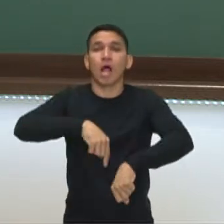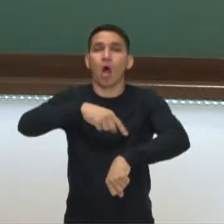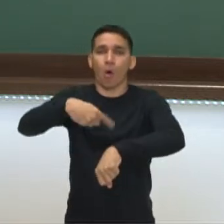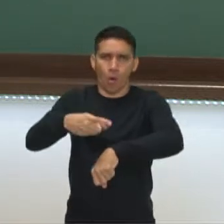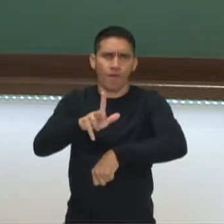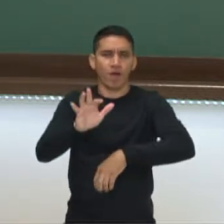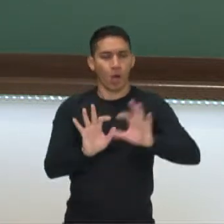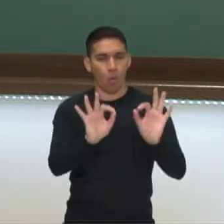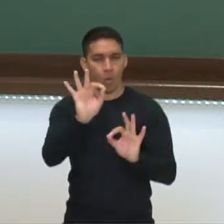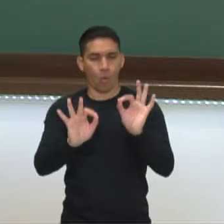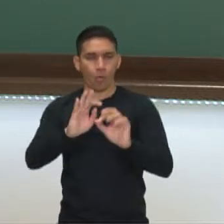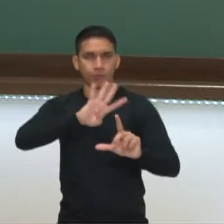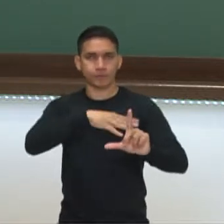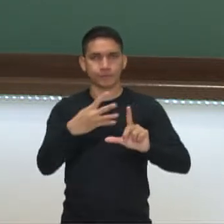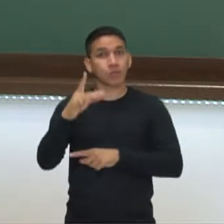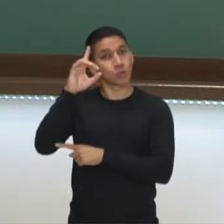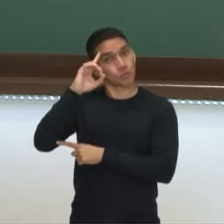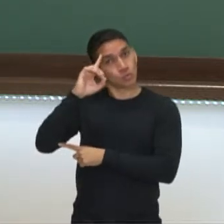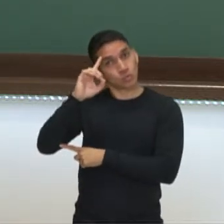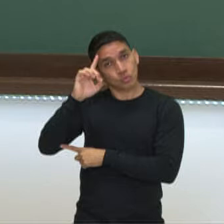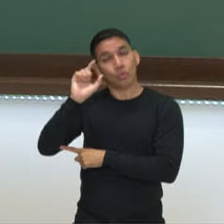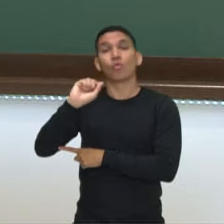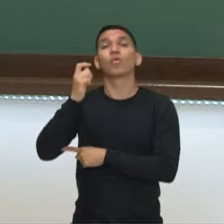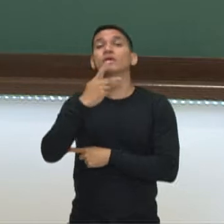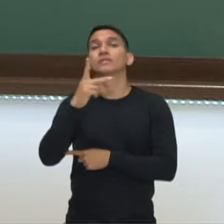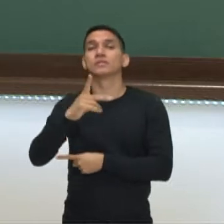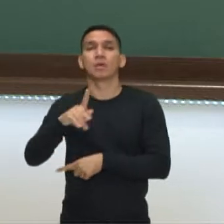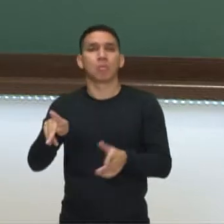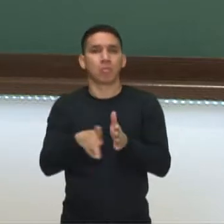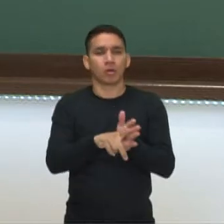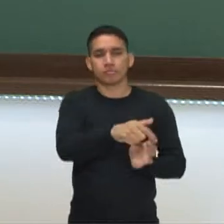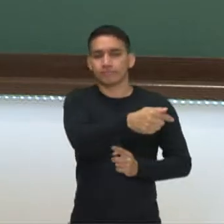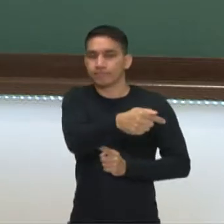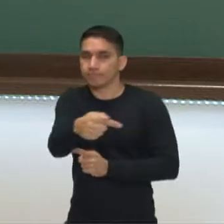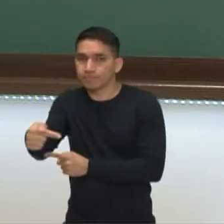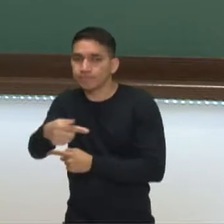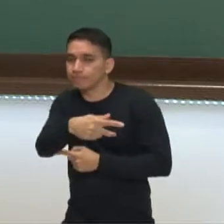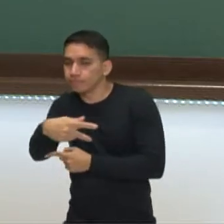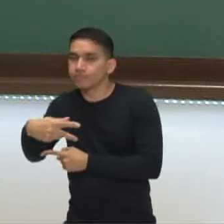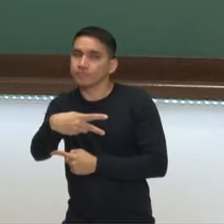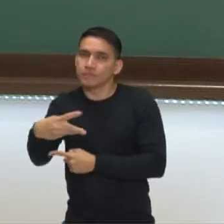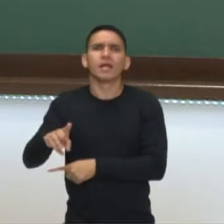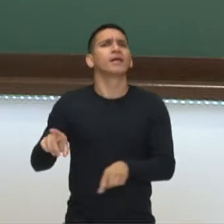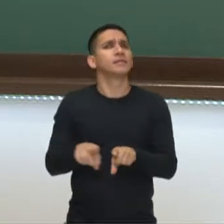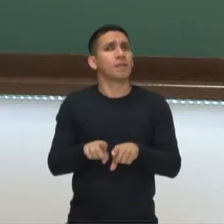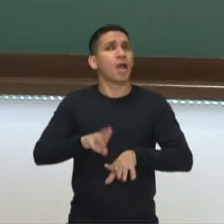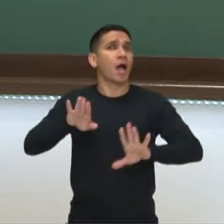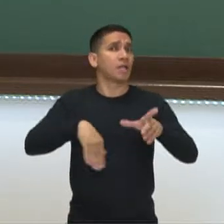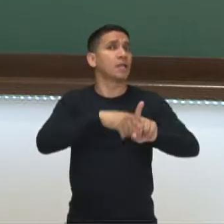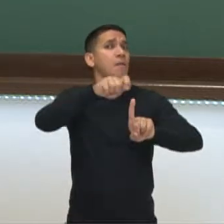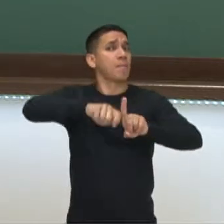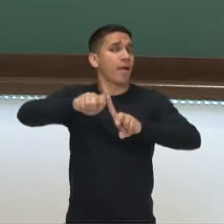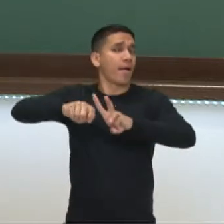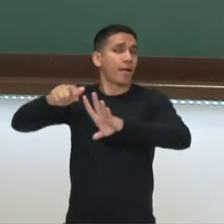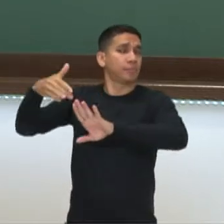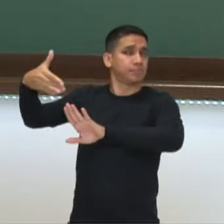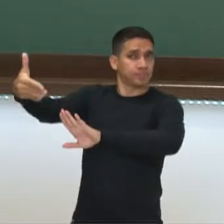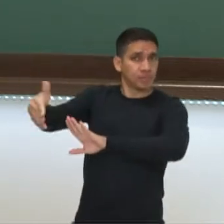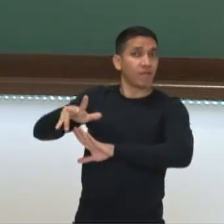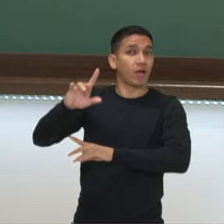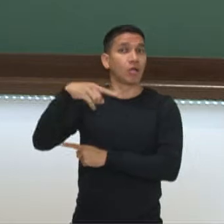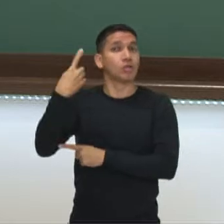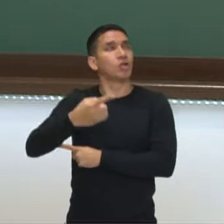estruturar esse cronograma diário, esse cronograma para semanas, E por fim até os meses que virão, pensando aí na nossa